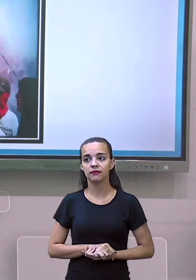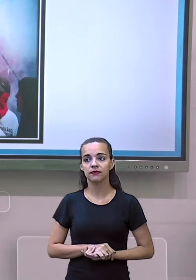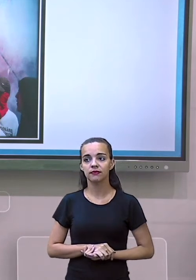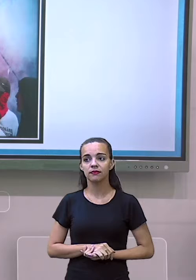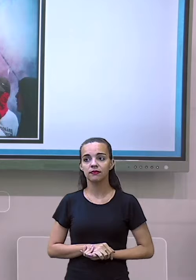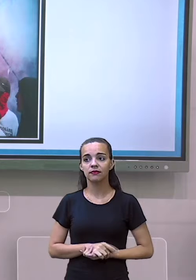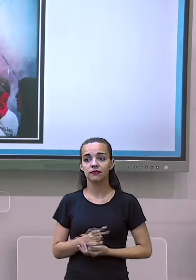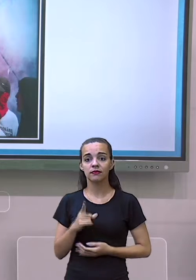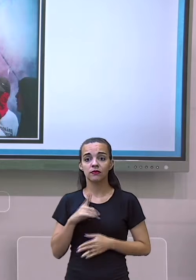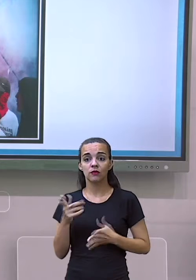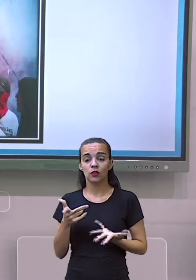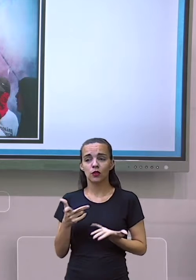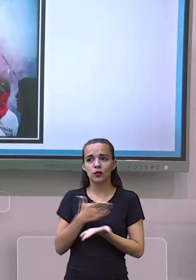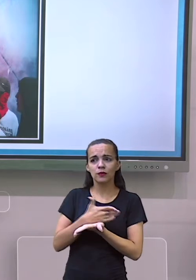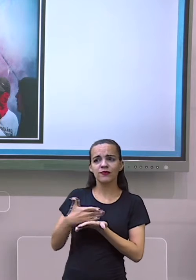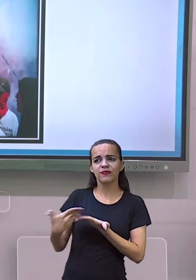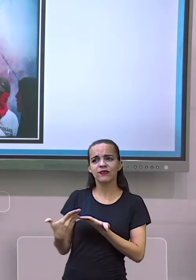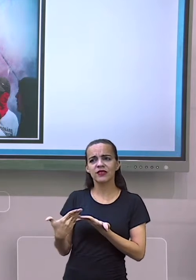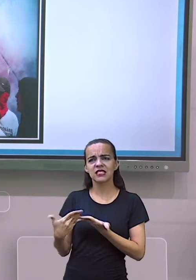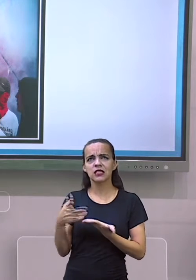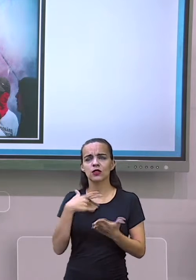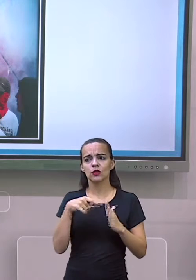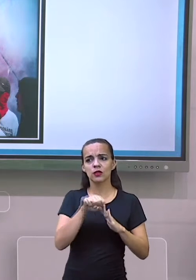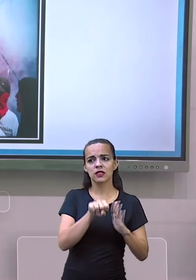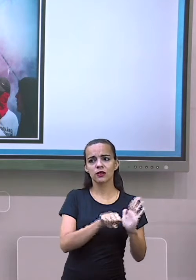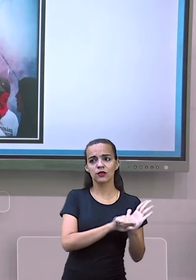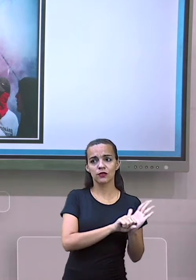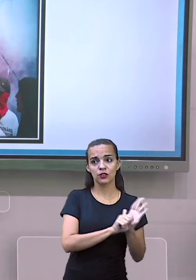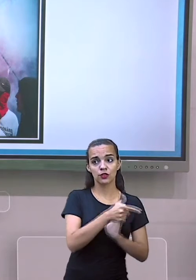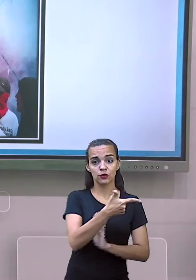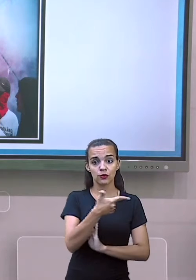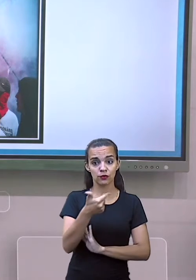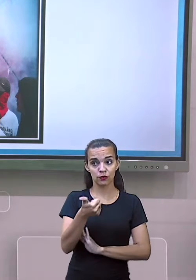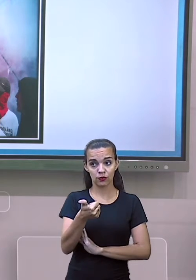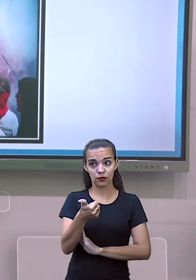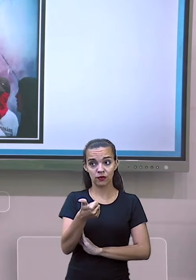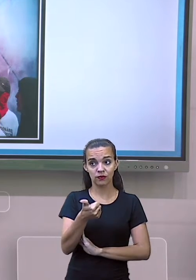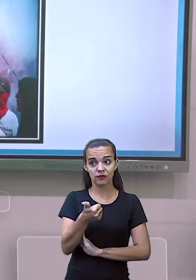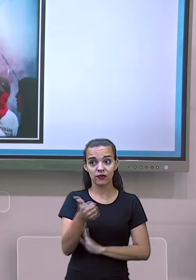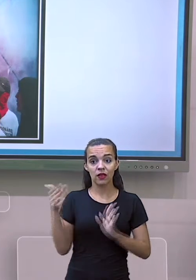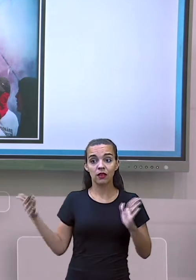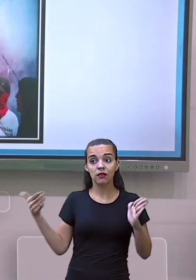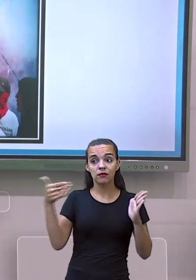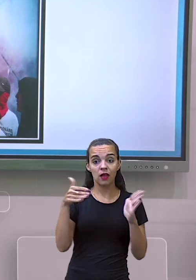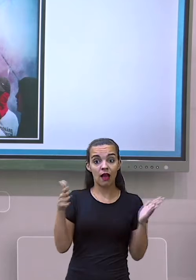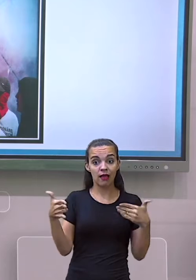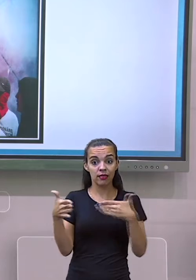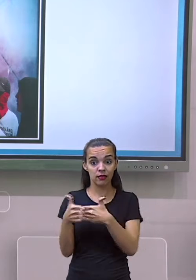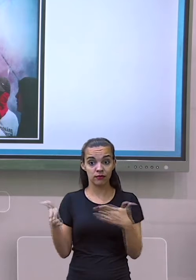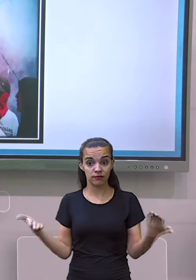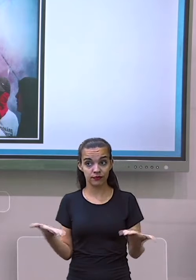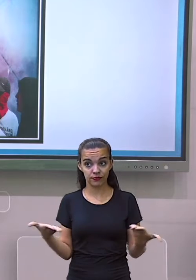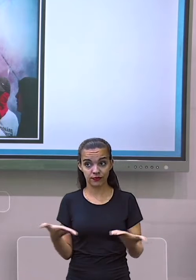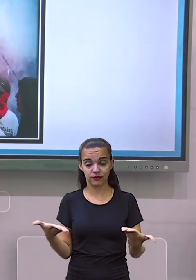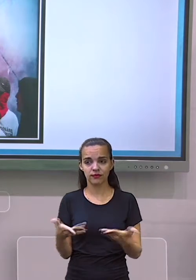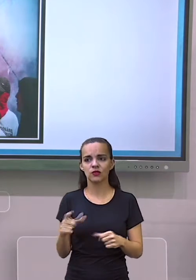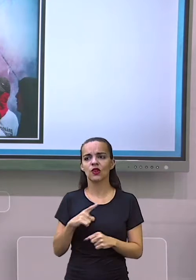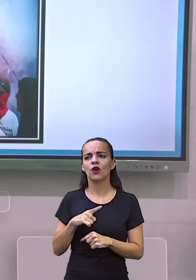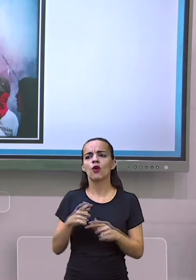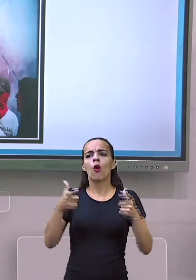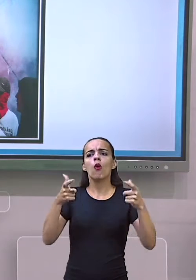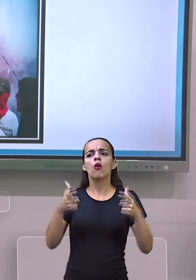Nós estamos contando isso em ano 21, início do século 21. Até que,